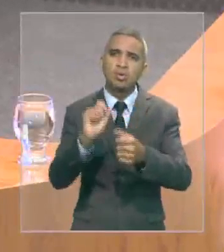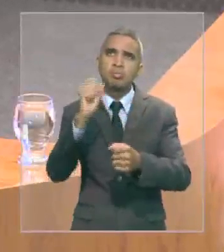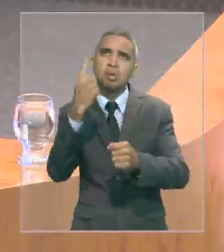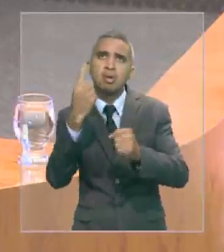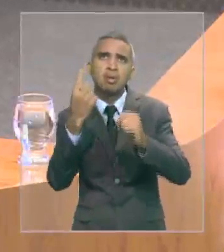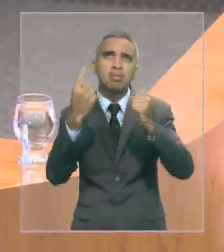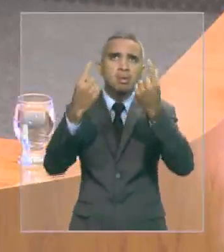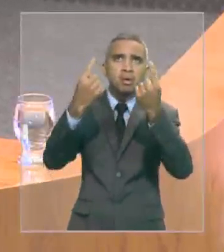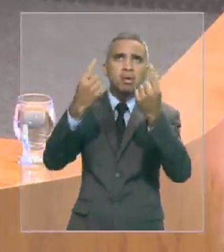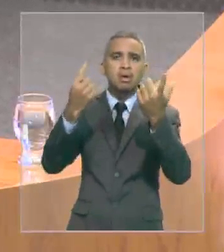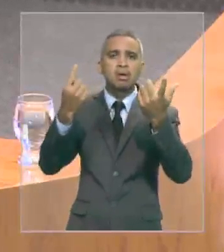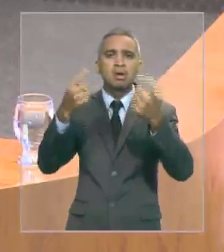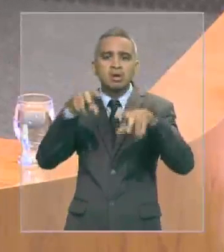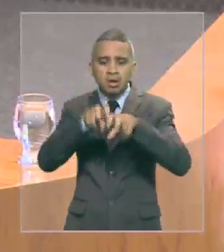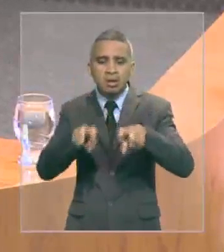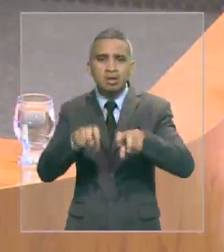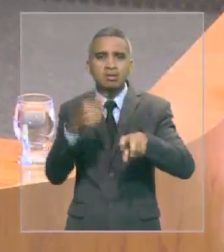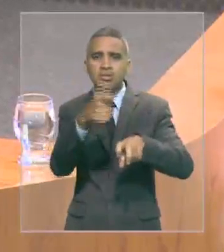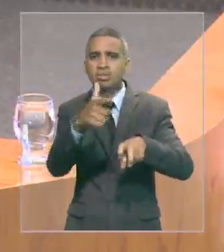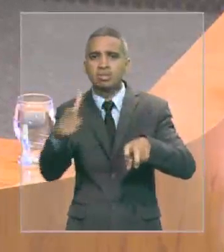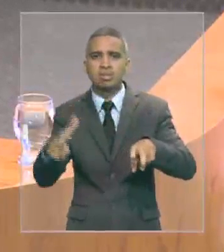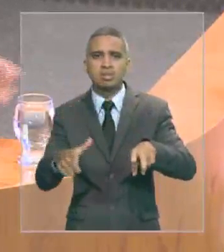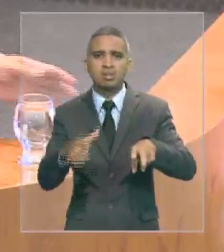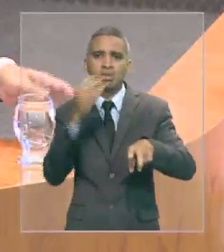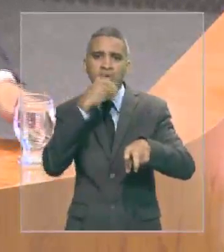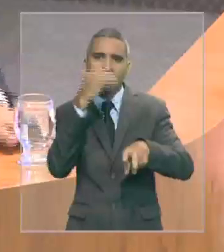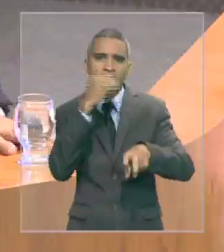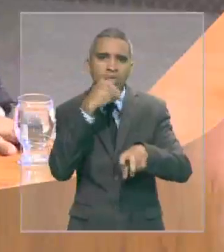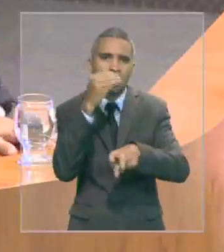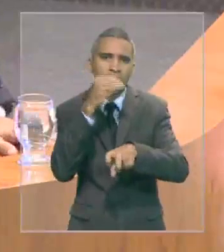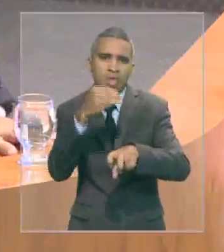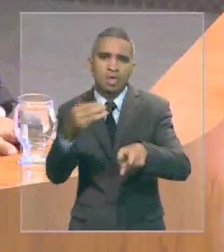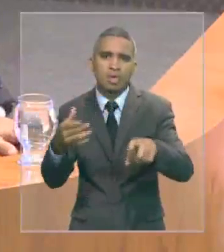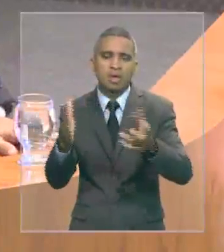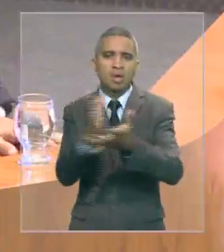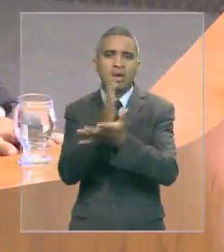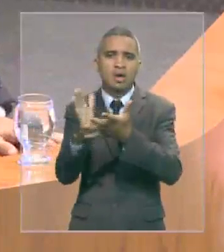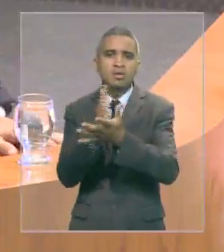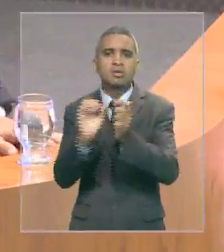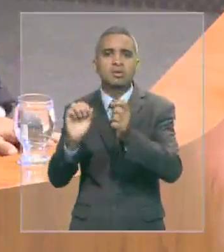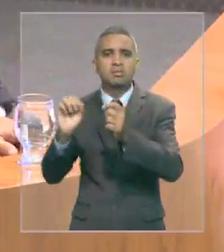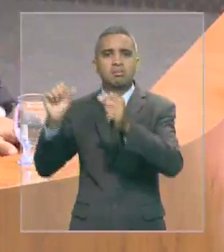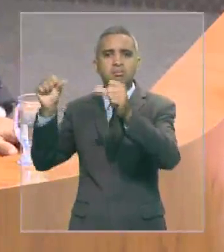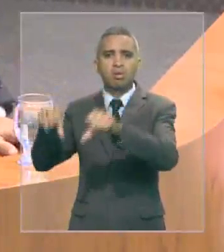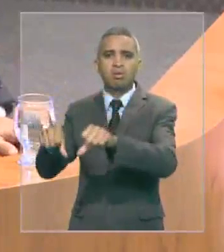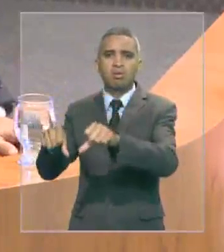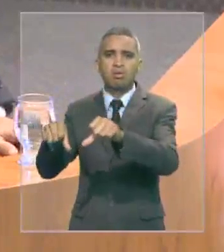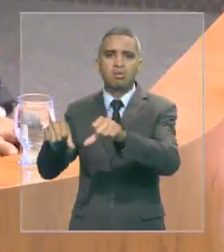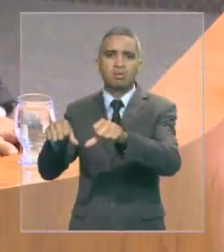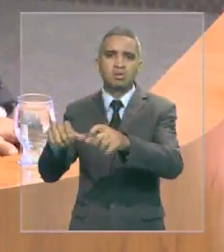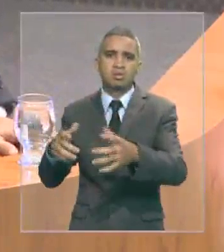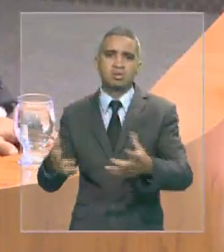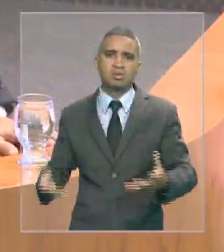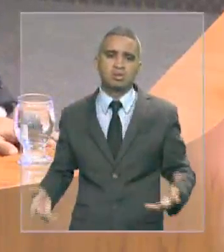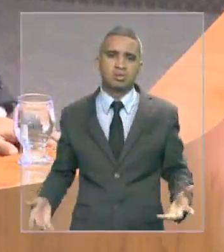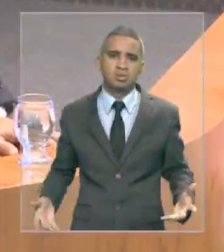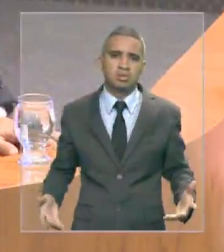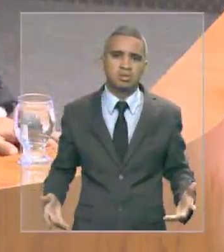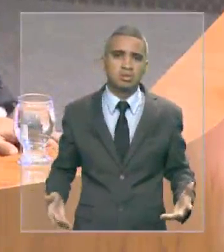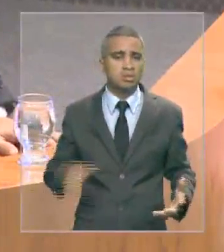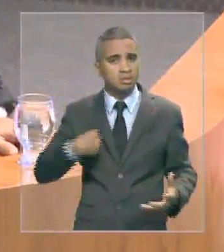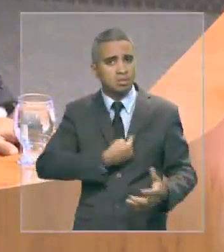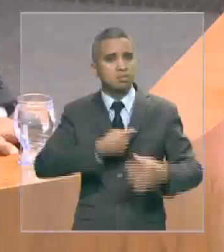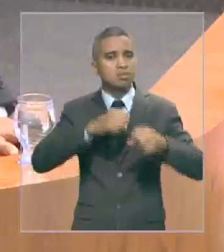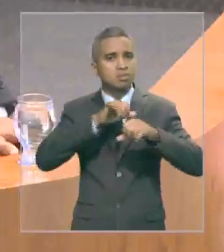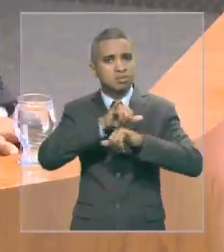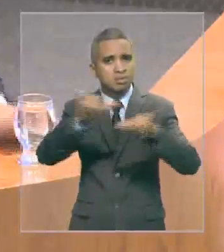assentos seguros e, em vez de outros, estão dando prego pela cidade. Natural que assim seja. Estamos falando de um